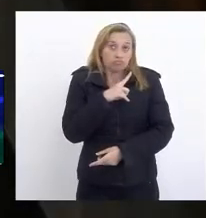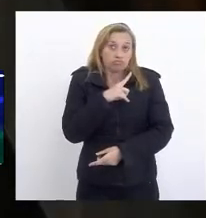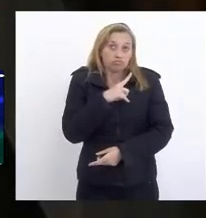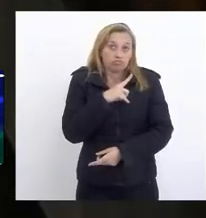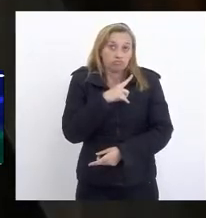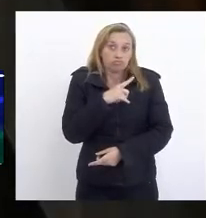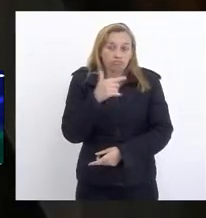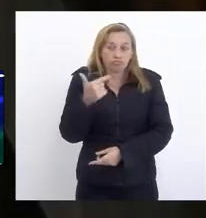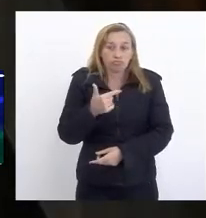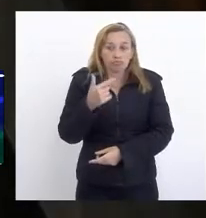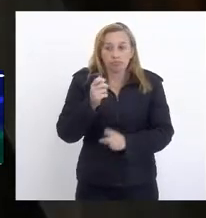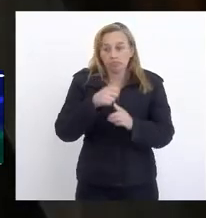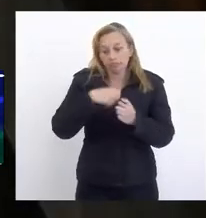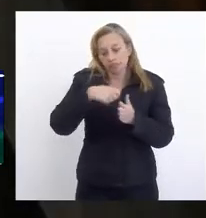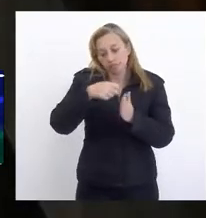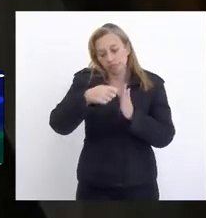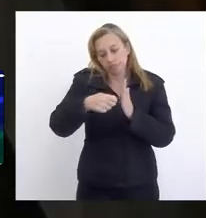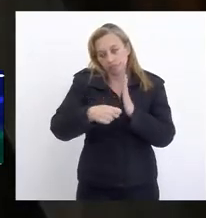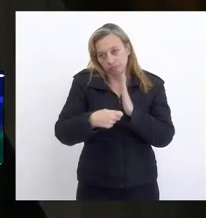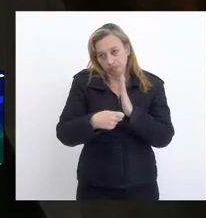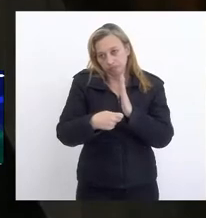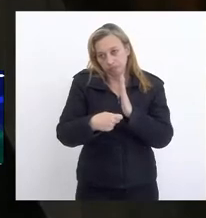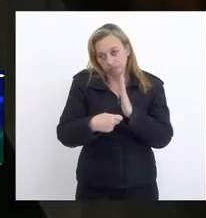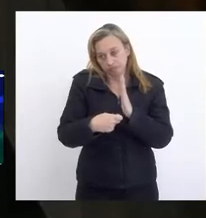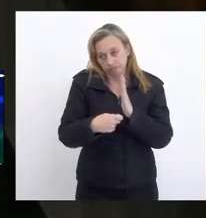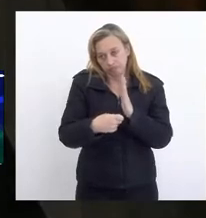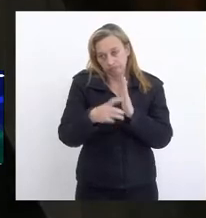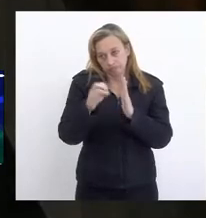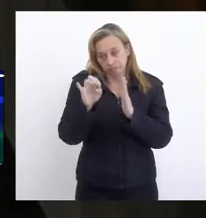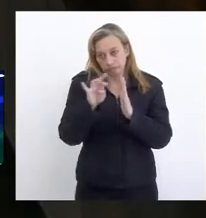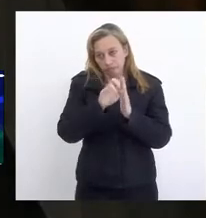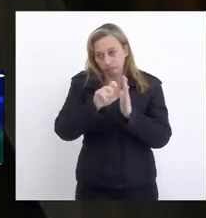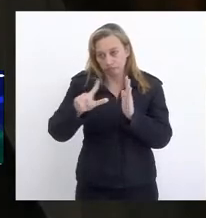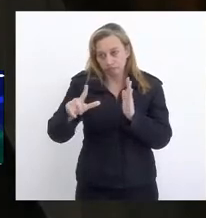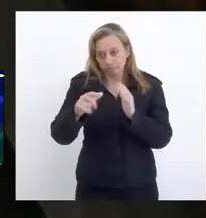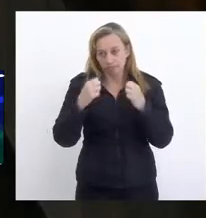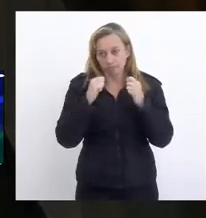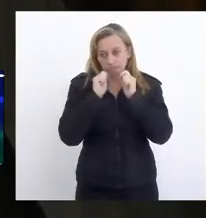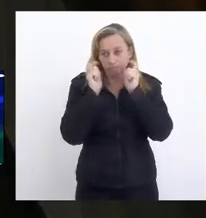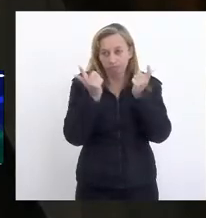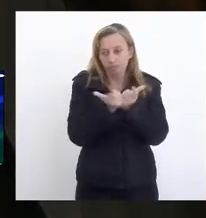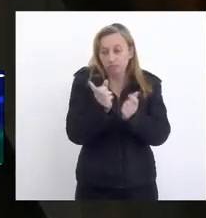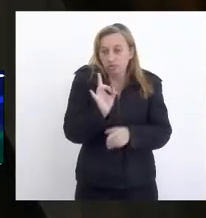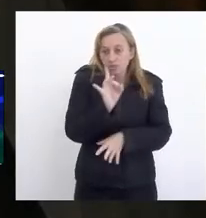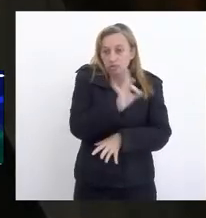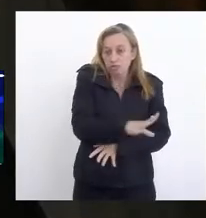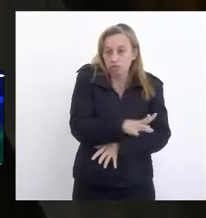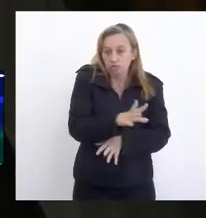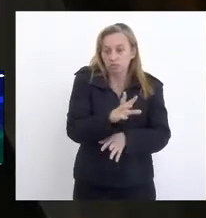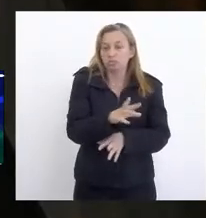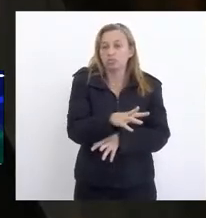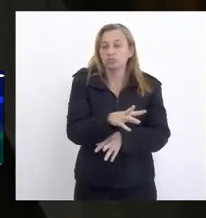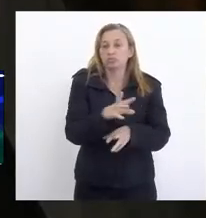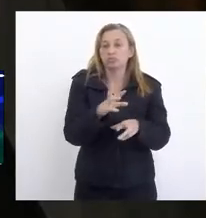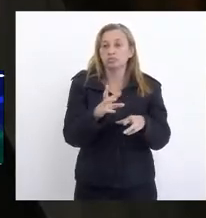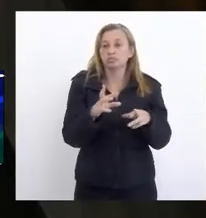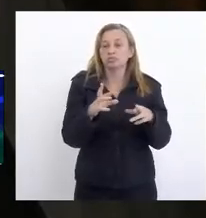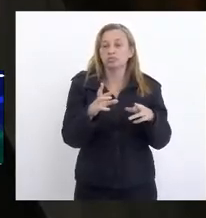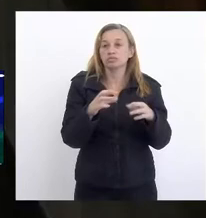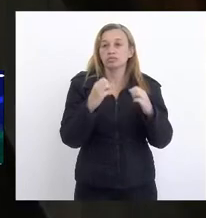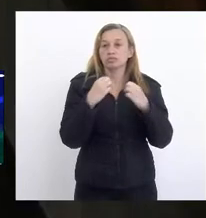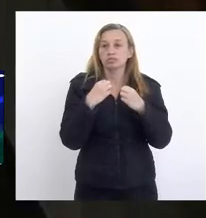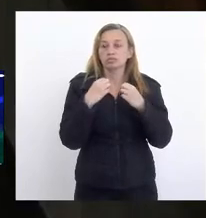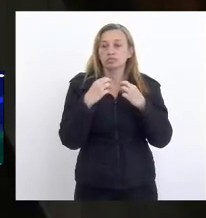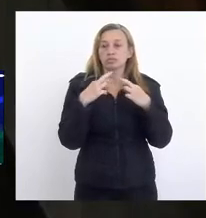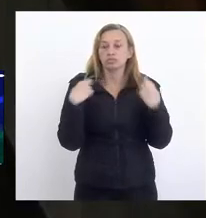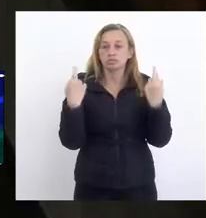segundo o calendário informal da Assembleia, que a nossa última sessão será dia 16 de dezembro, deputado